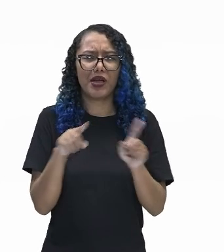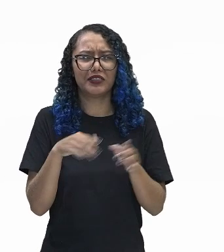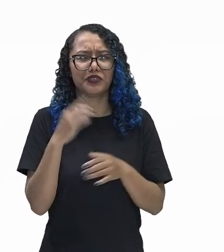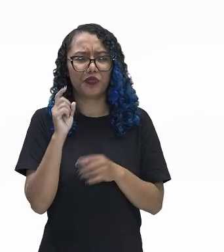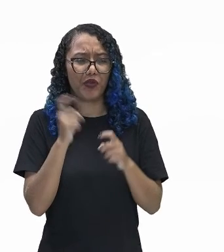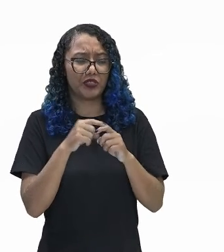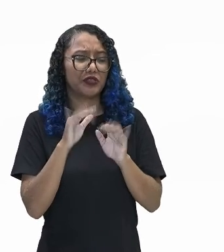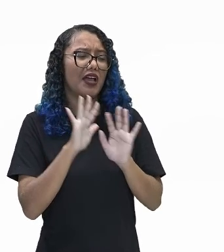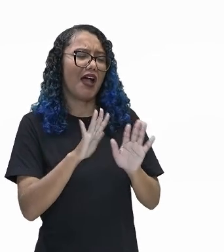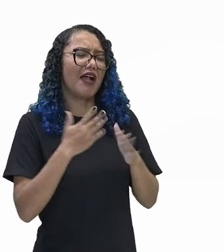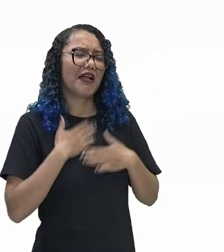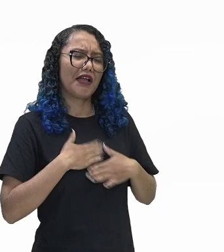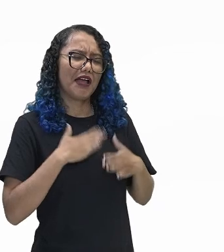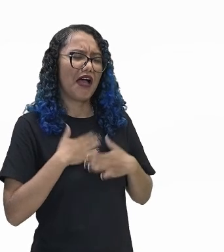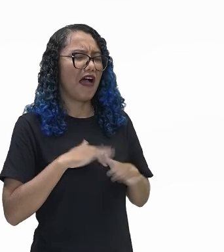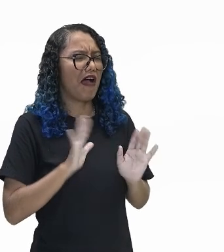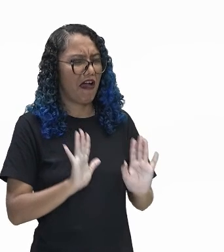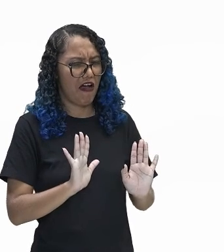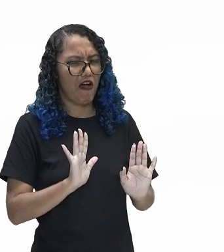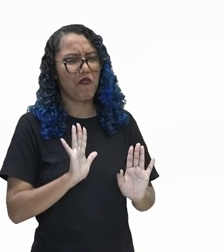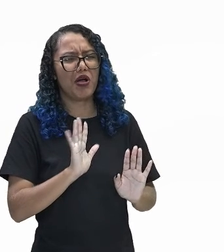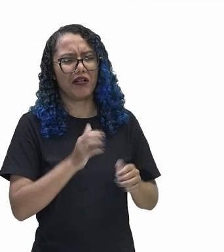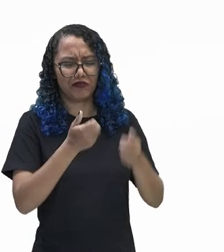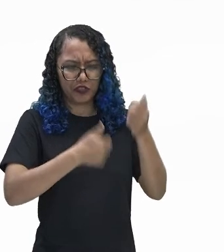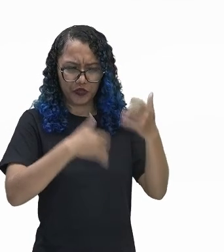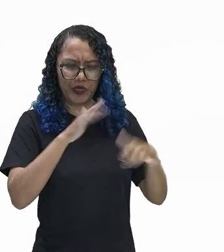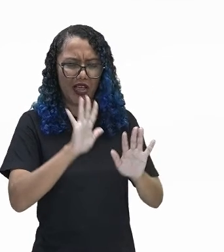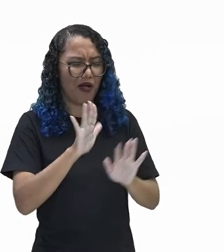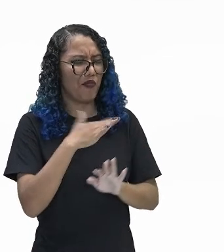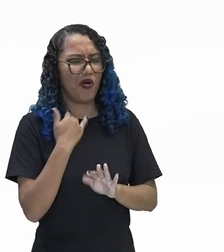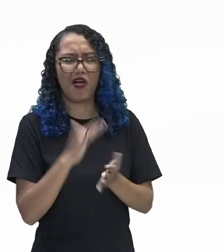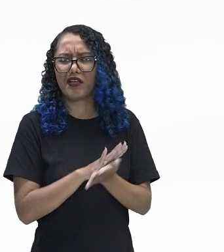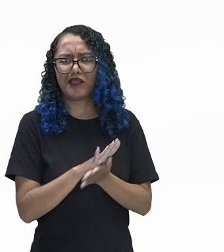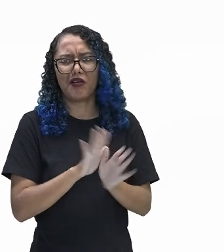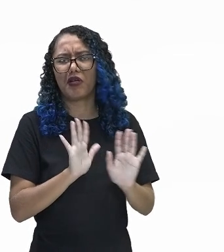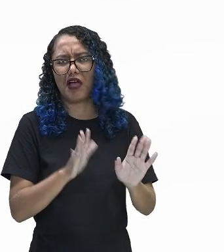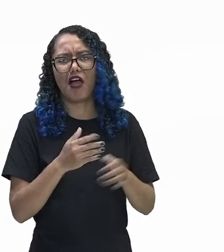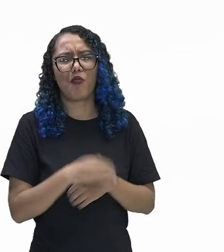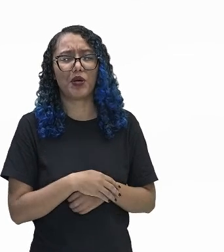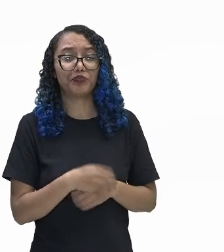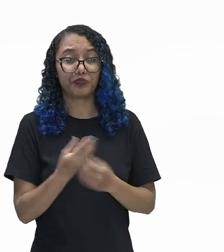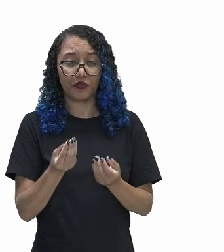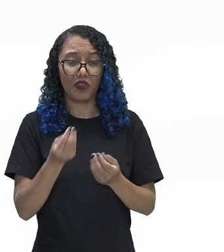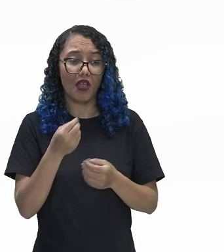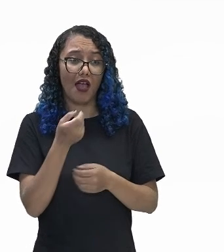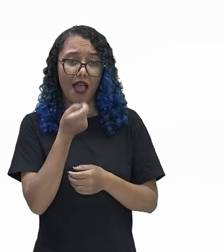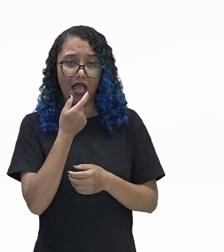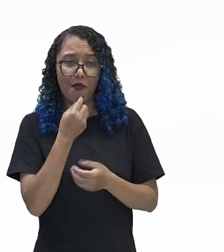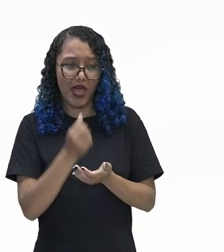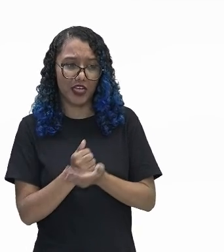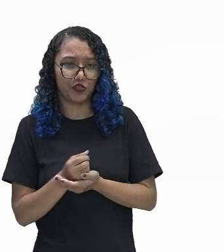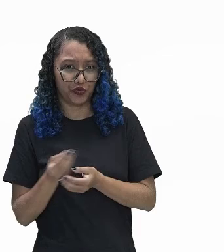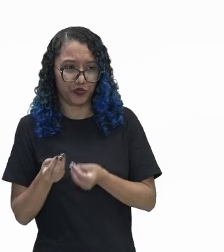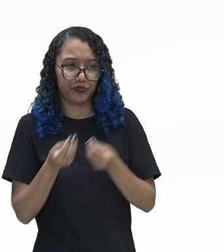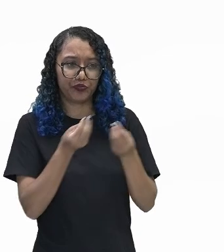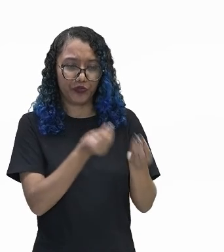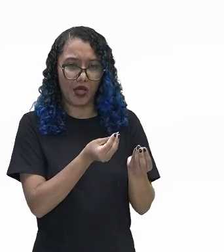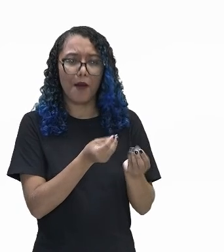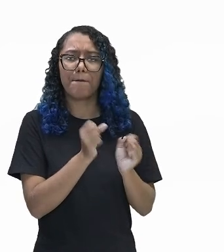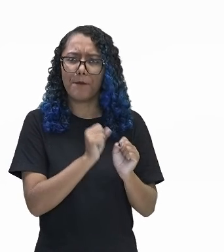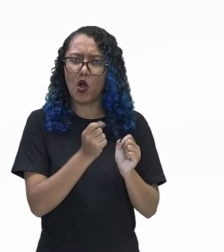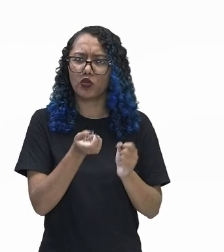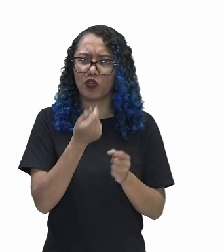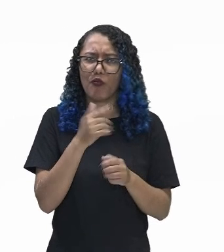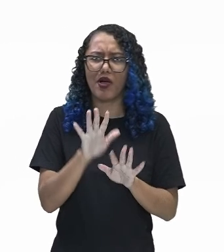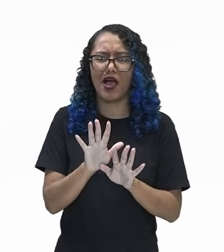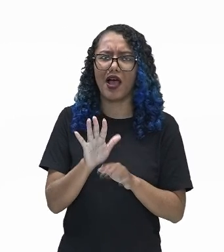menina, isso aqui é só, isso aqui é assim, não está morrendo não. Não, tu vai tomar esse remédio aqui, tu vai passar e tu vai ver lá, meu Deus, eu tô morrendo. O que é isso aqui? Tu vai ver?